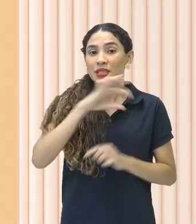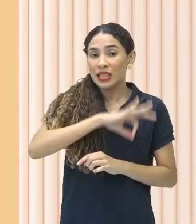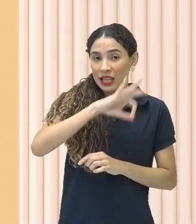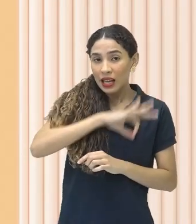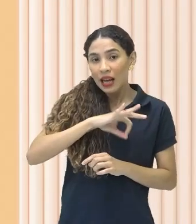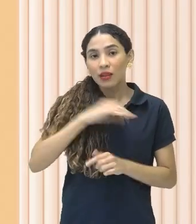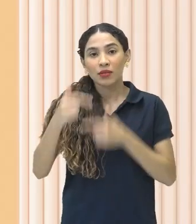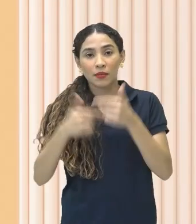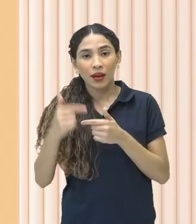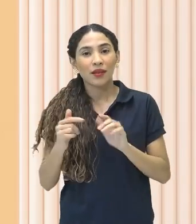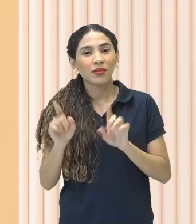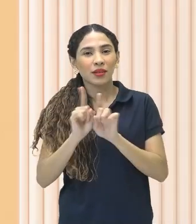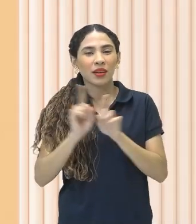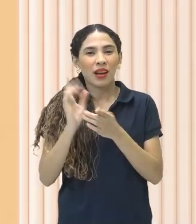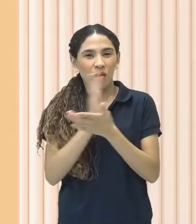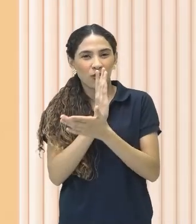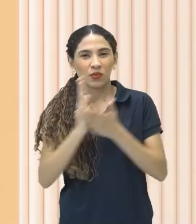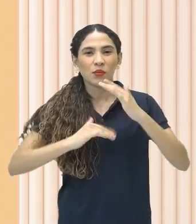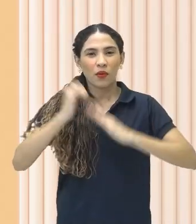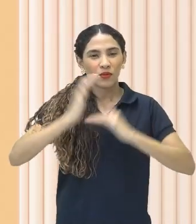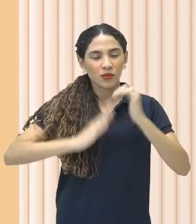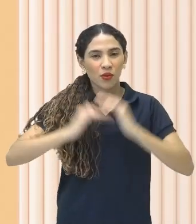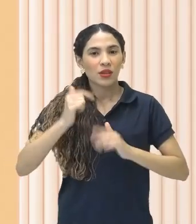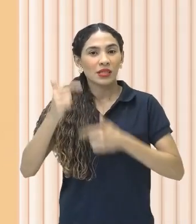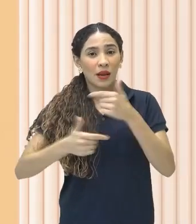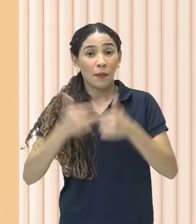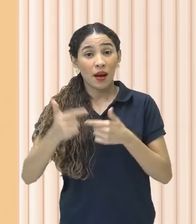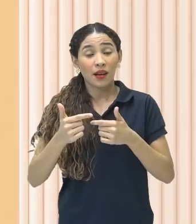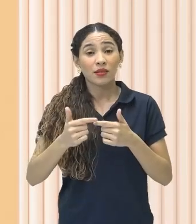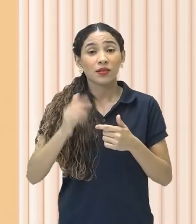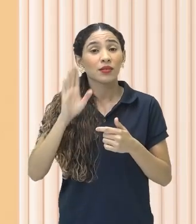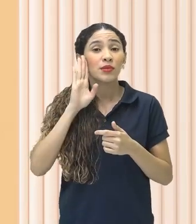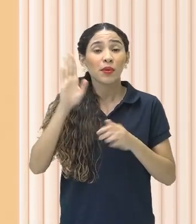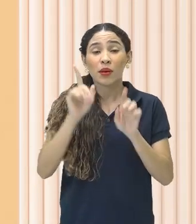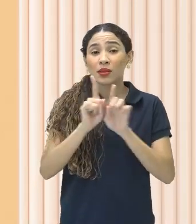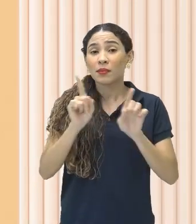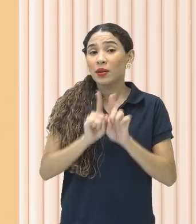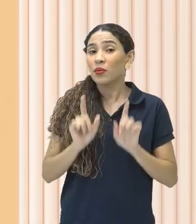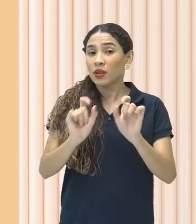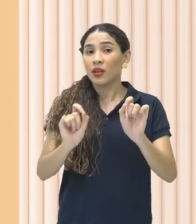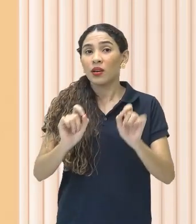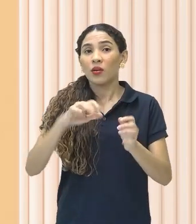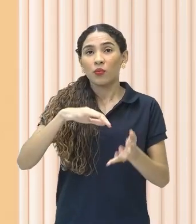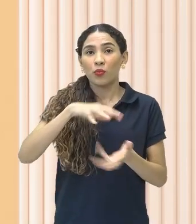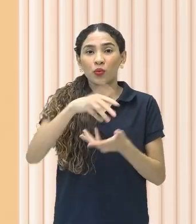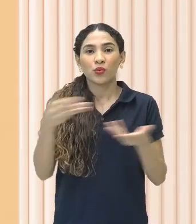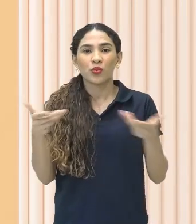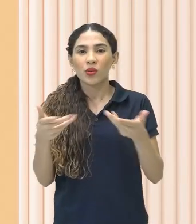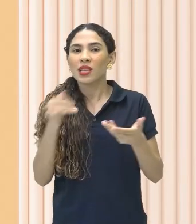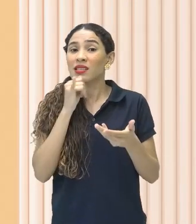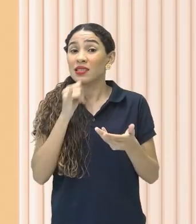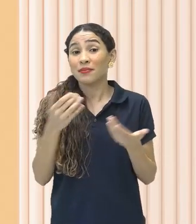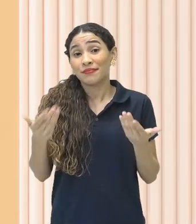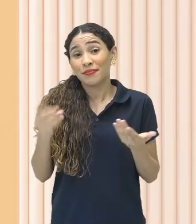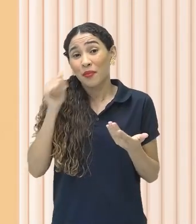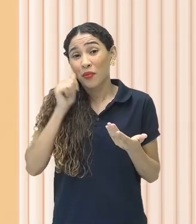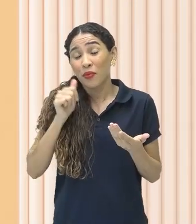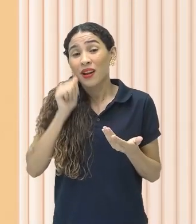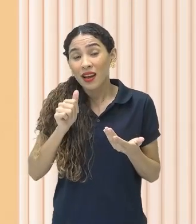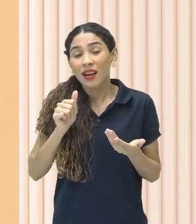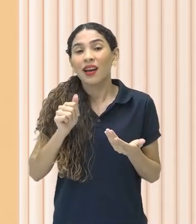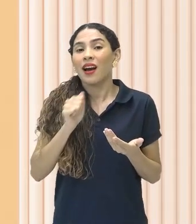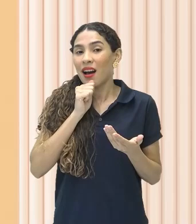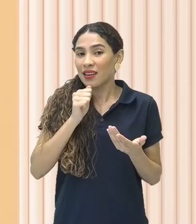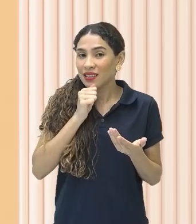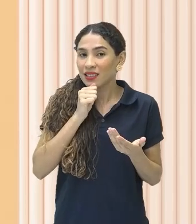quando a gente fala de determinado tipo de profissão, de trabalho. Inclusive, até a própria, no mundo de hoje, a questão de ser a mulher, né, ainda hoje